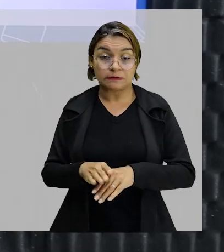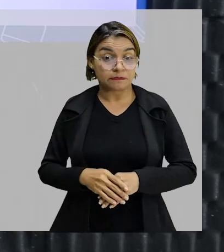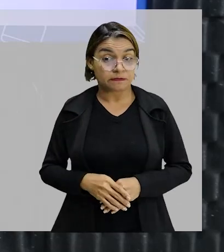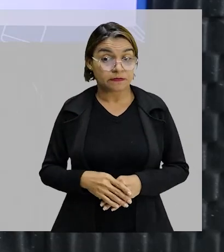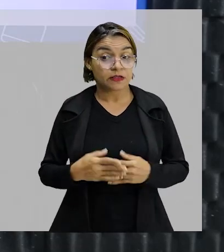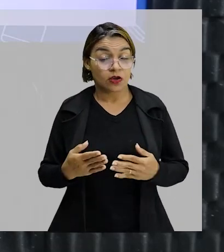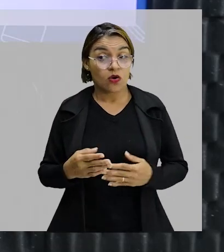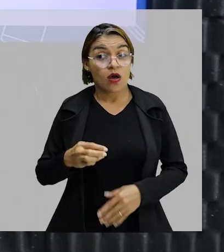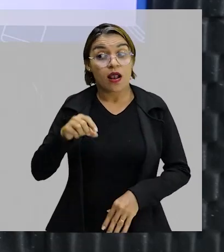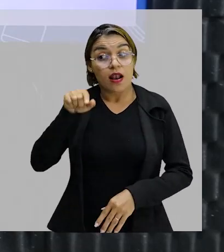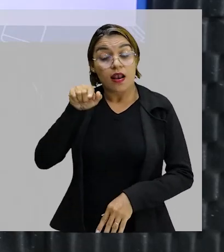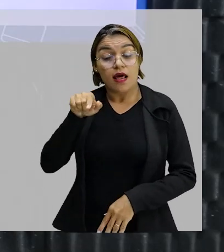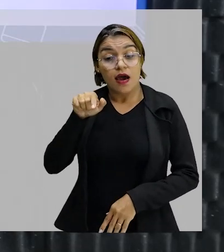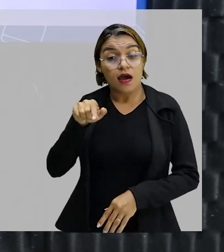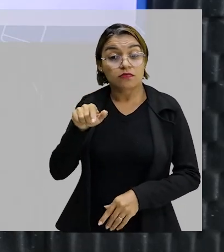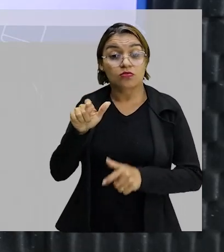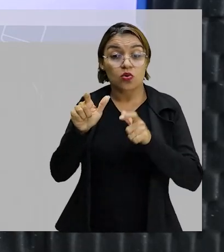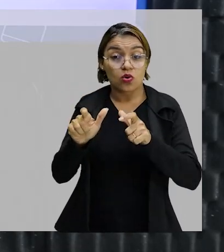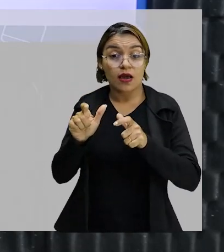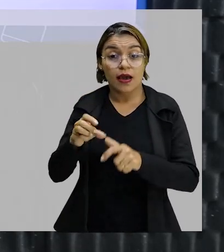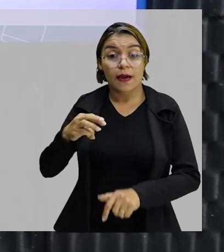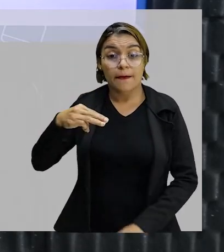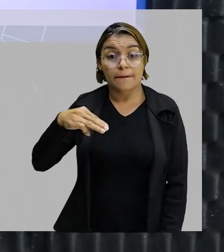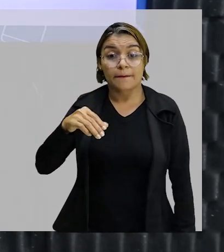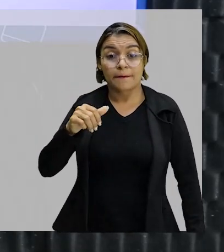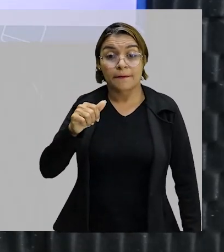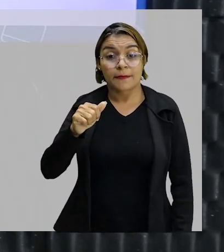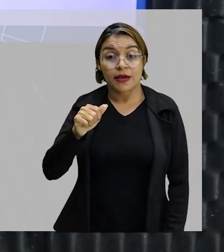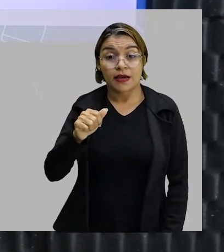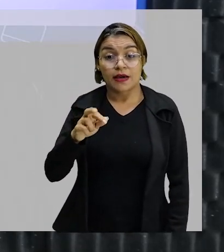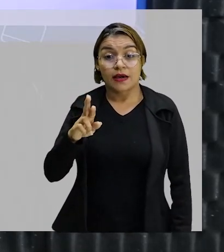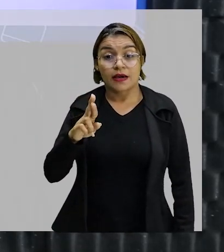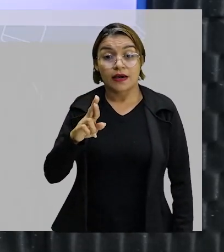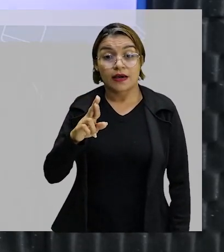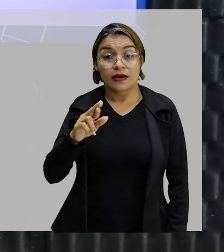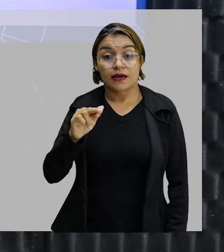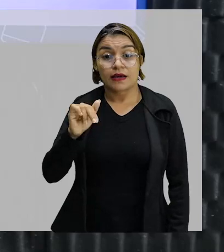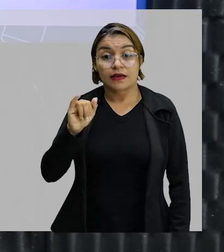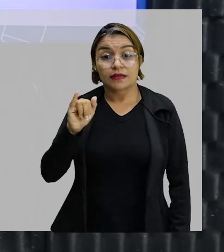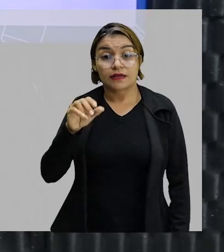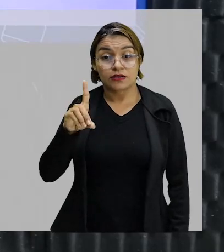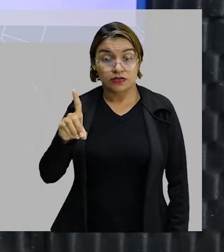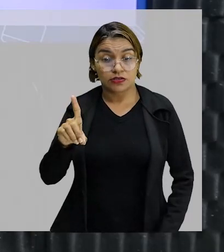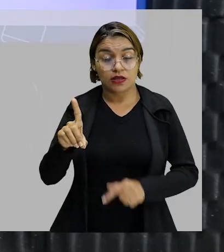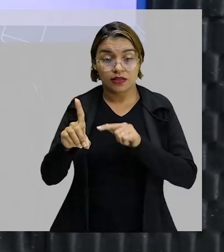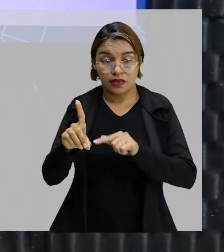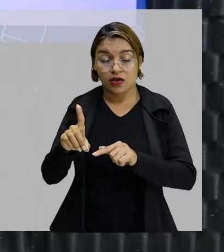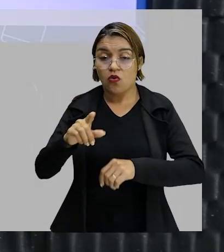Então, em Madrid, eu tenho esse prato que eu tenho aqui, tá? É um cozido madrilenho